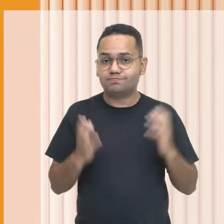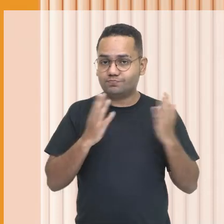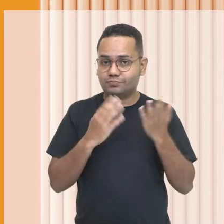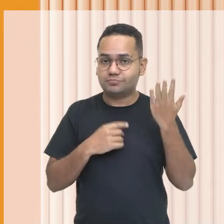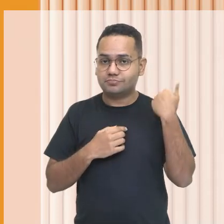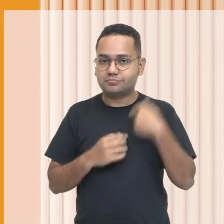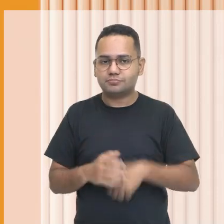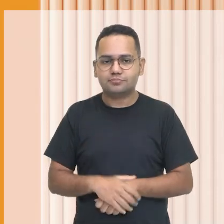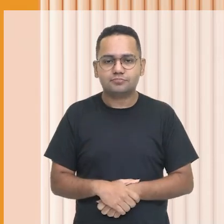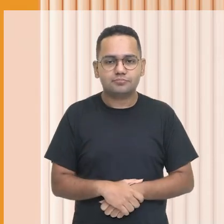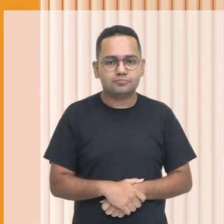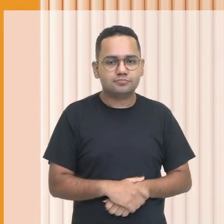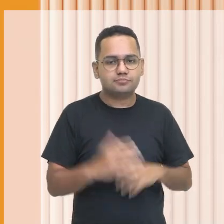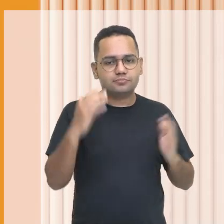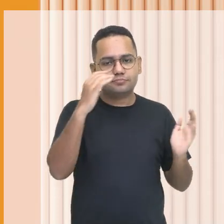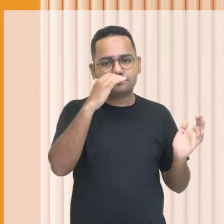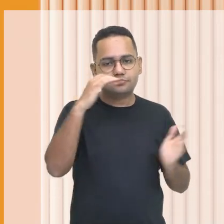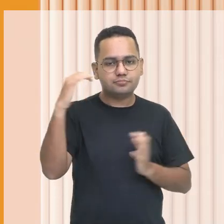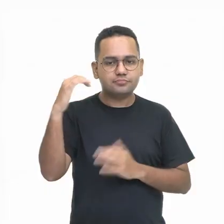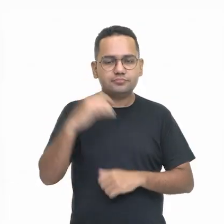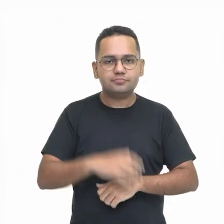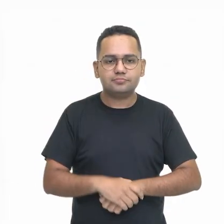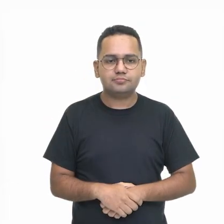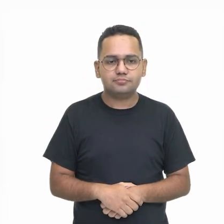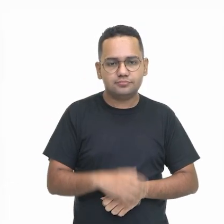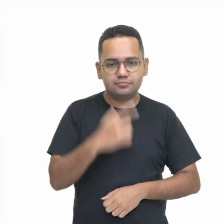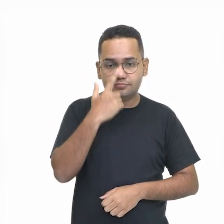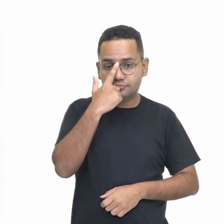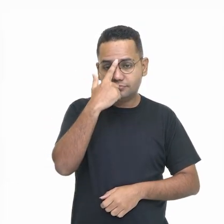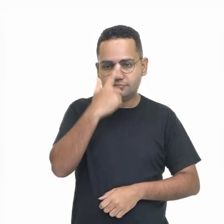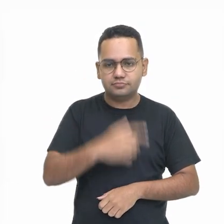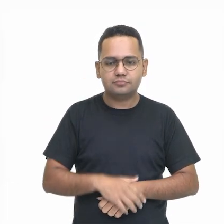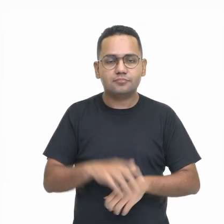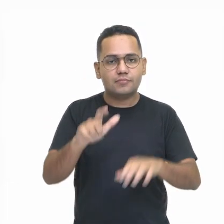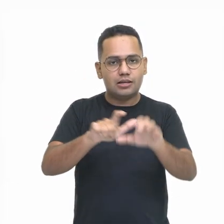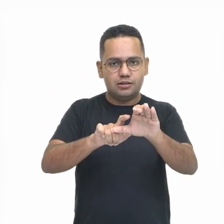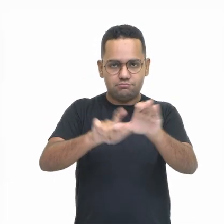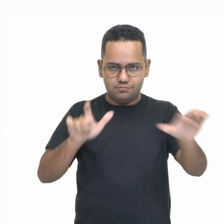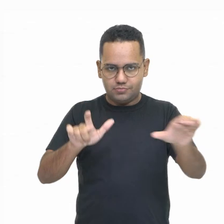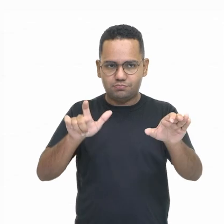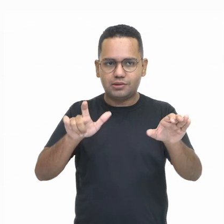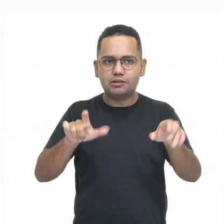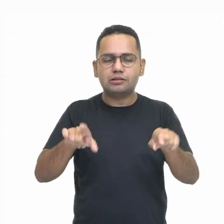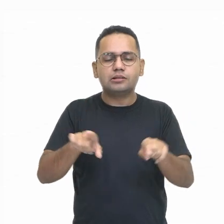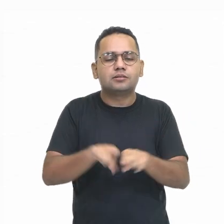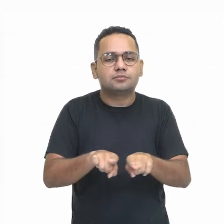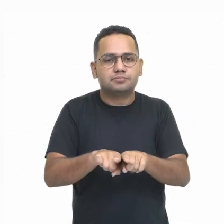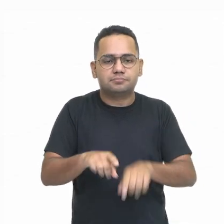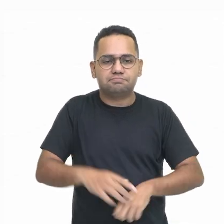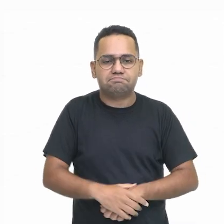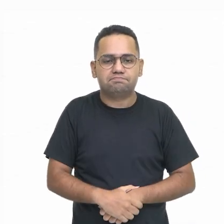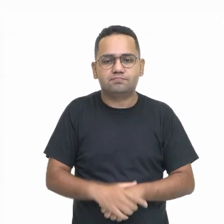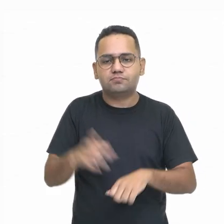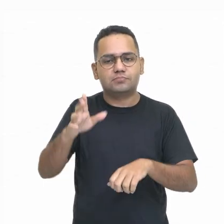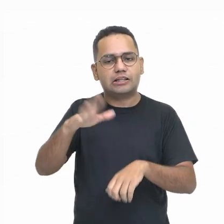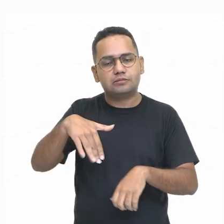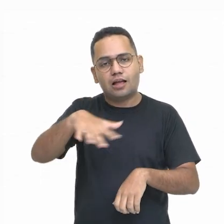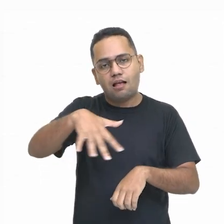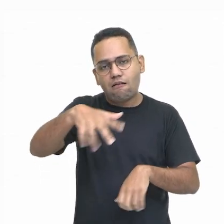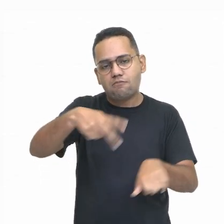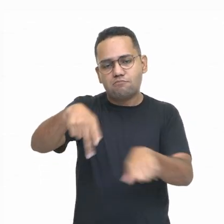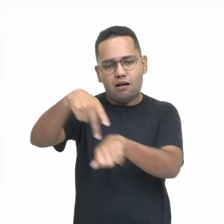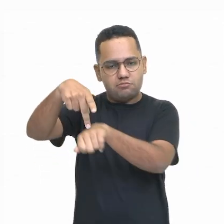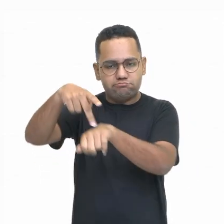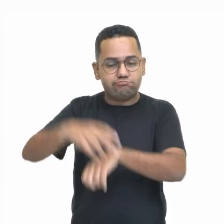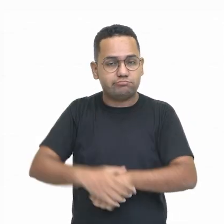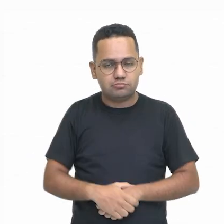período. Independências e a formação dos estados nacionais. Então, por mais que se passou do período colonial, passou